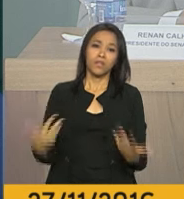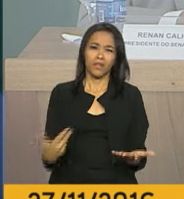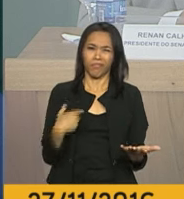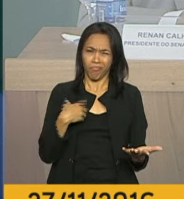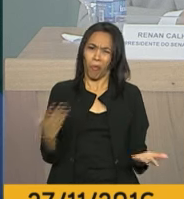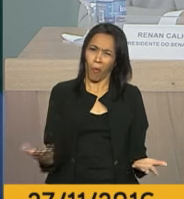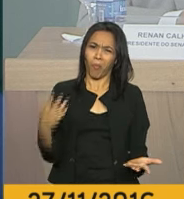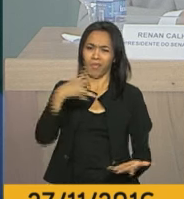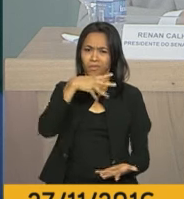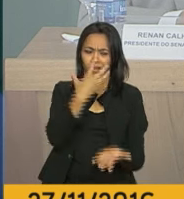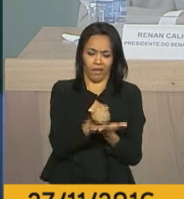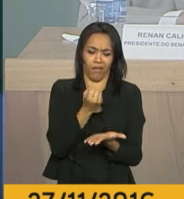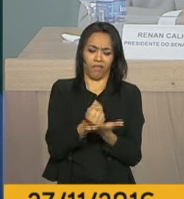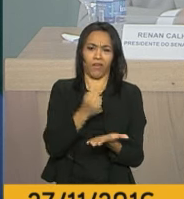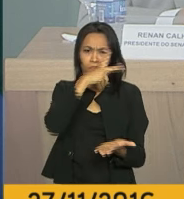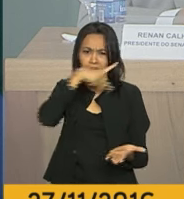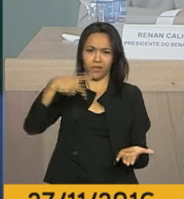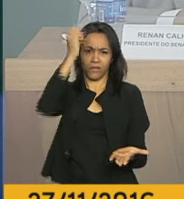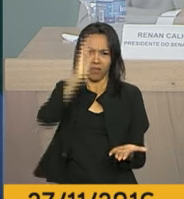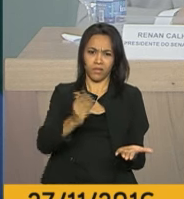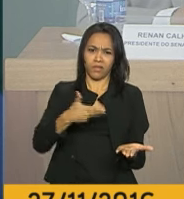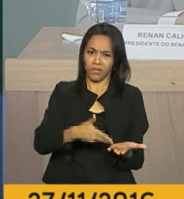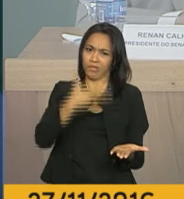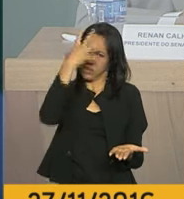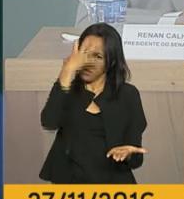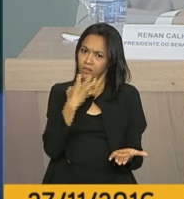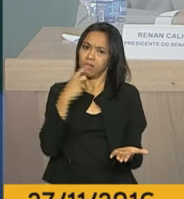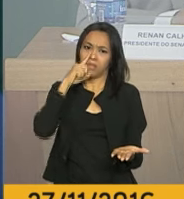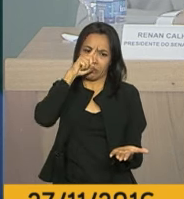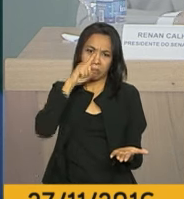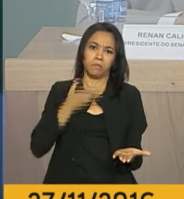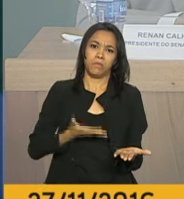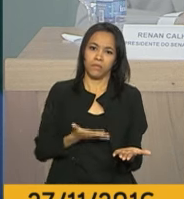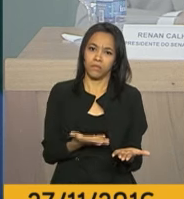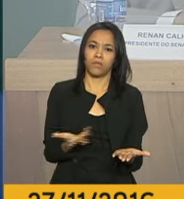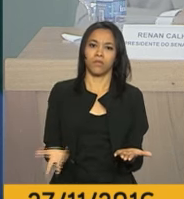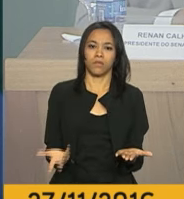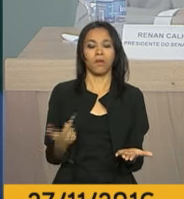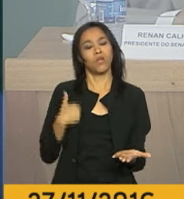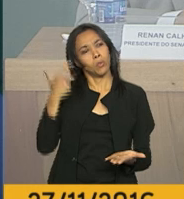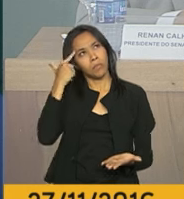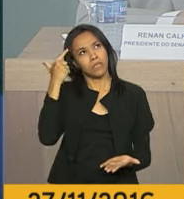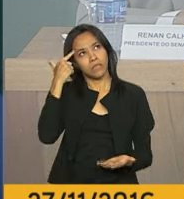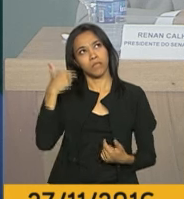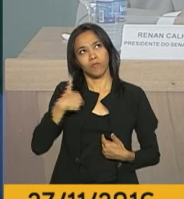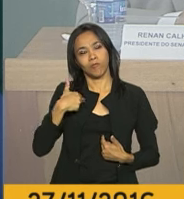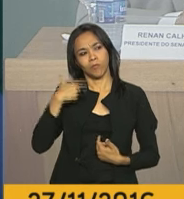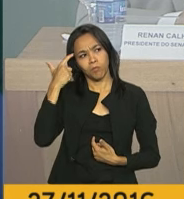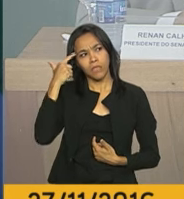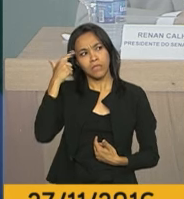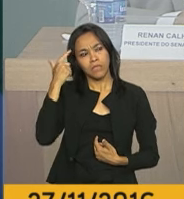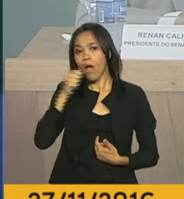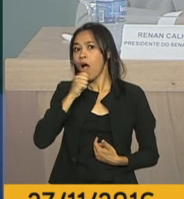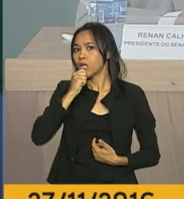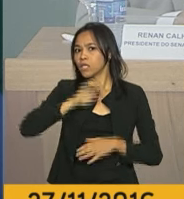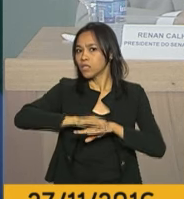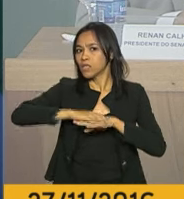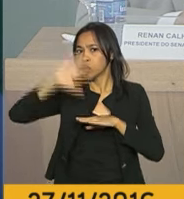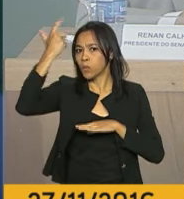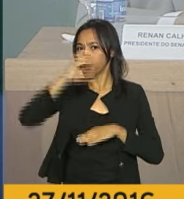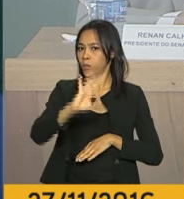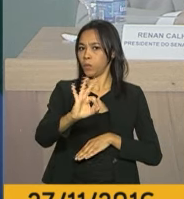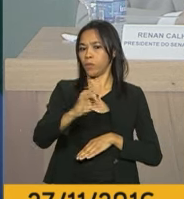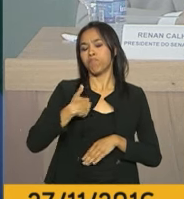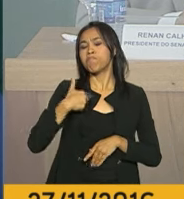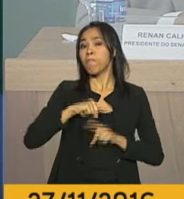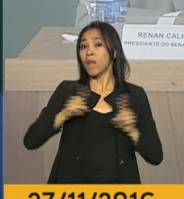gravar o presidente da República também é sério. Né? Eu estou pensando até, com toda a franqueza, não é uma decisão ainda, mas estou